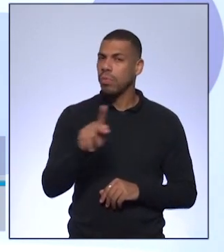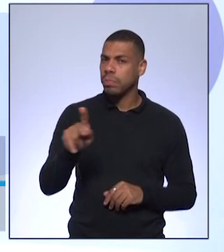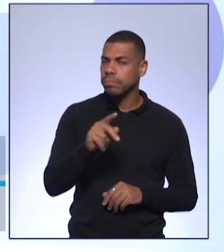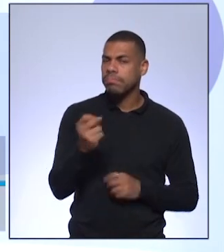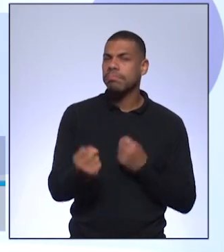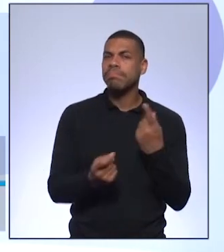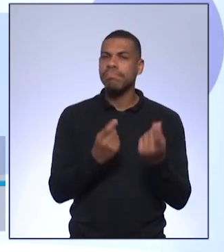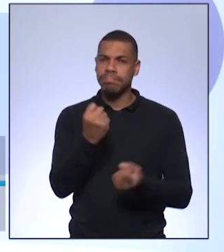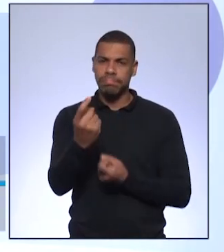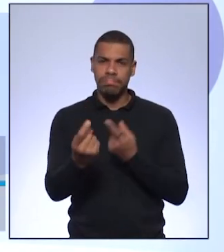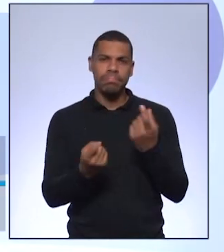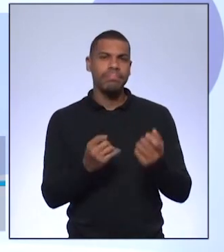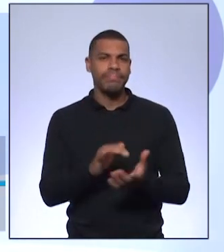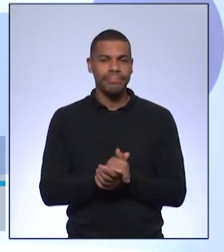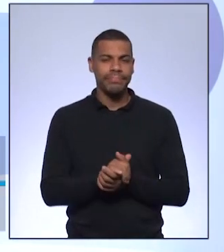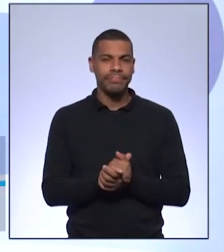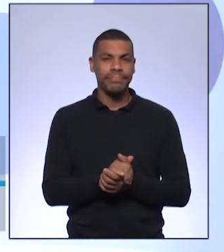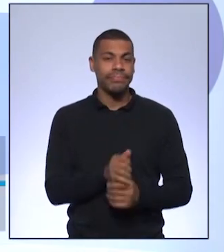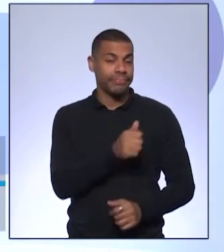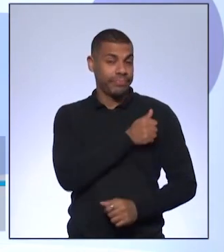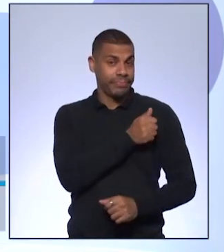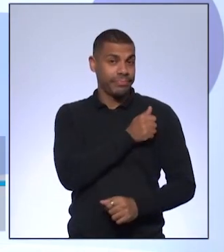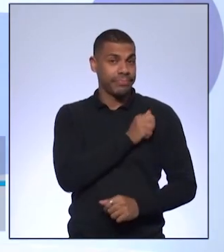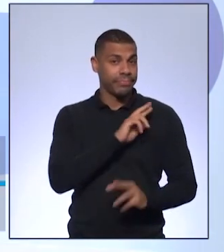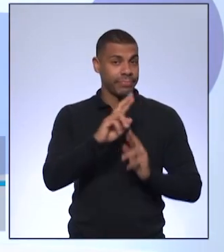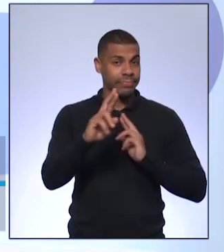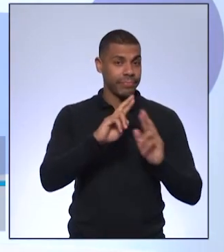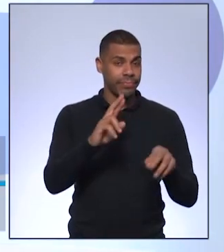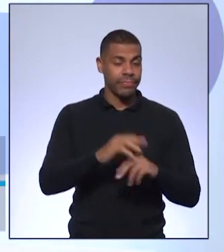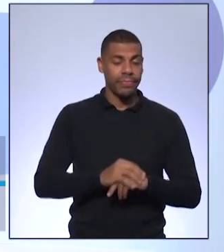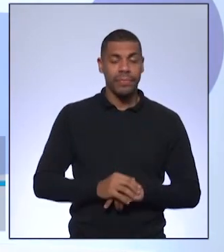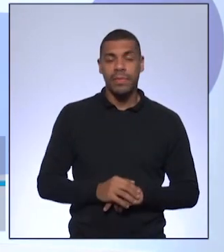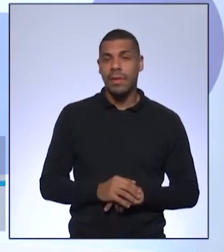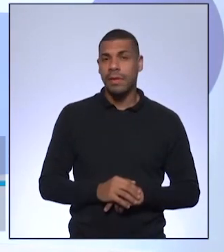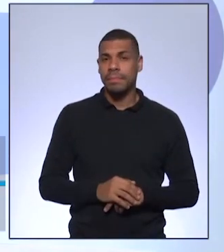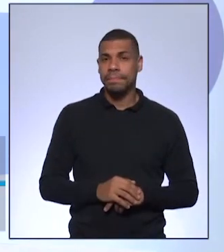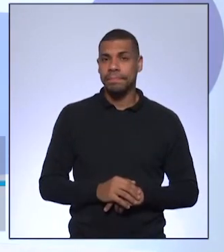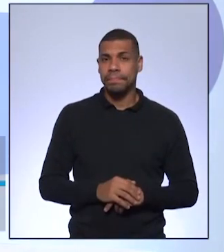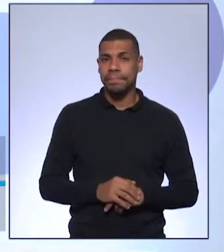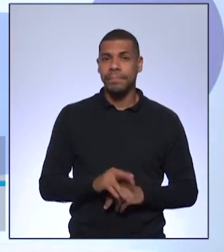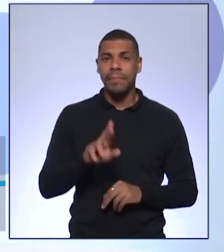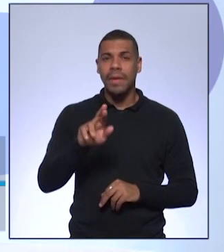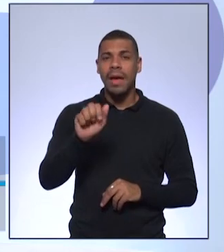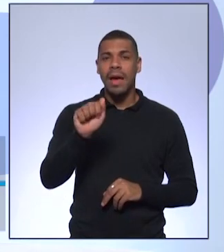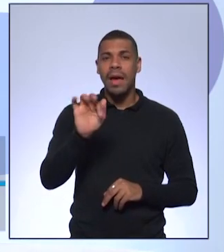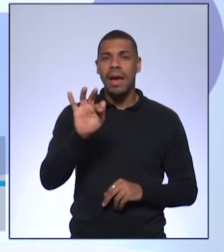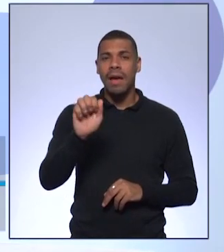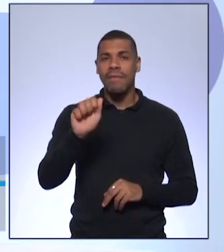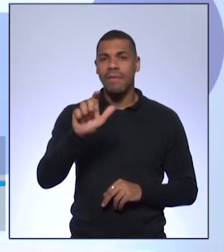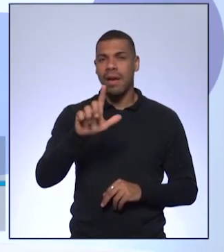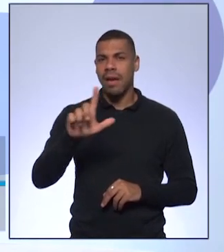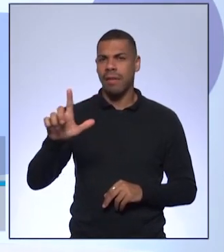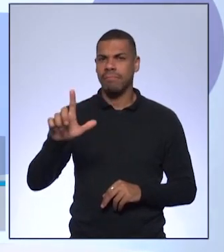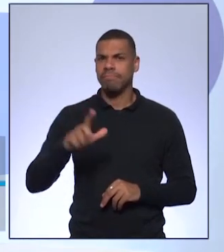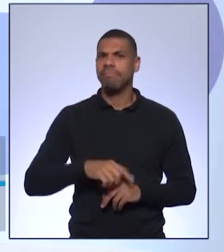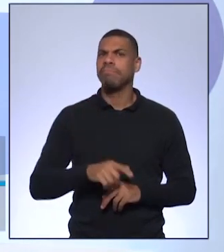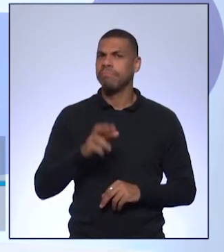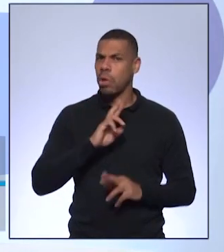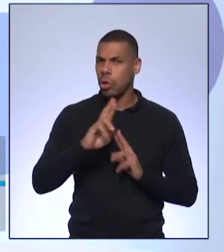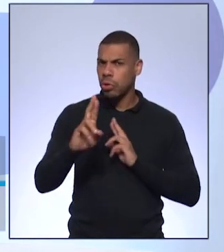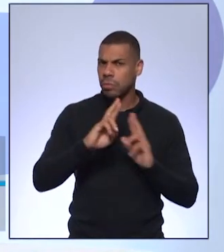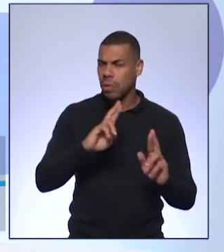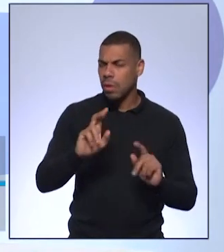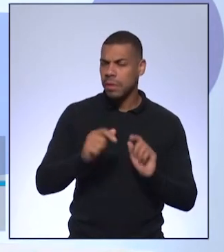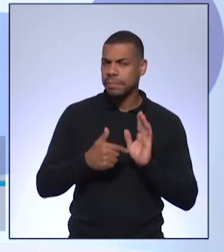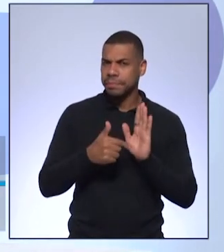professores colocaram, e a Rafaela colocaram uma resposta assim, e o Rafael, desculpa, Rafael Bastos, resposta muito interessante. Eles